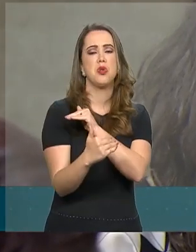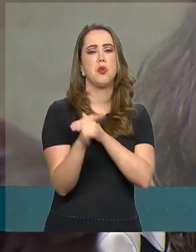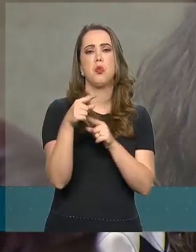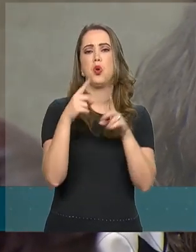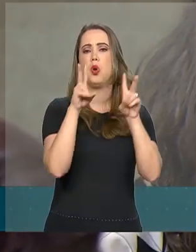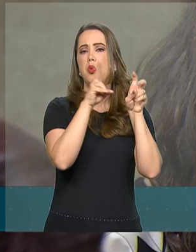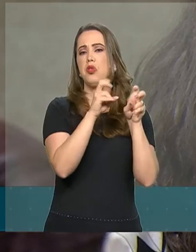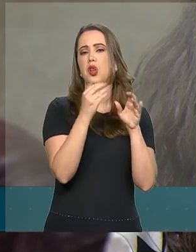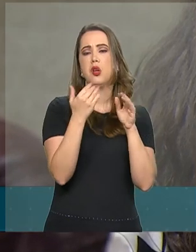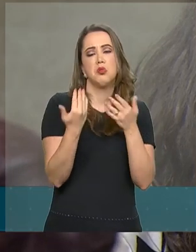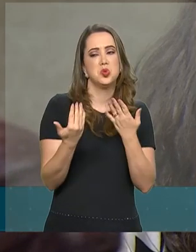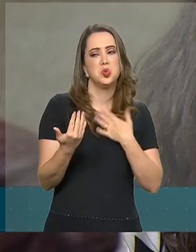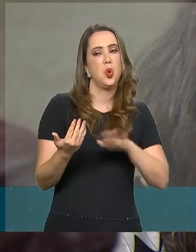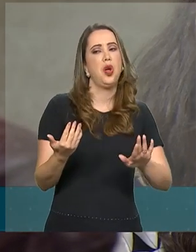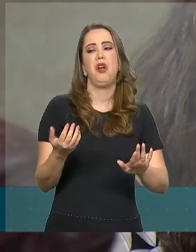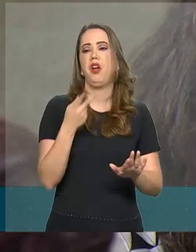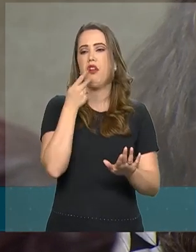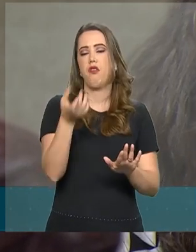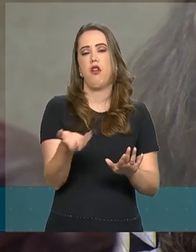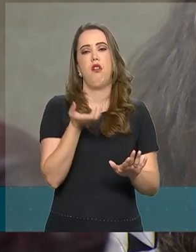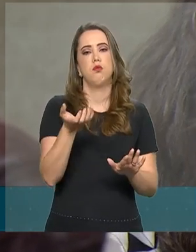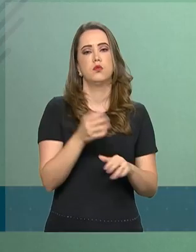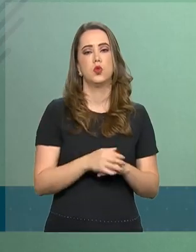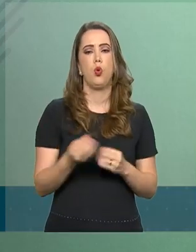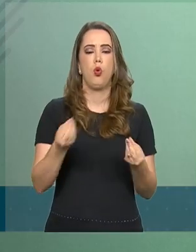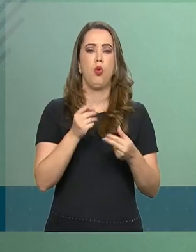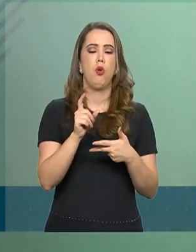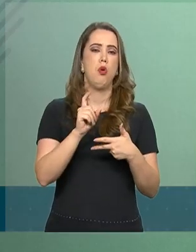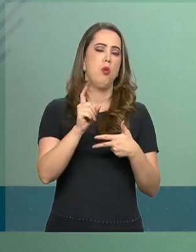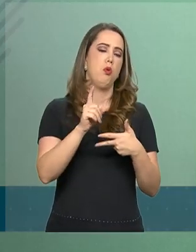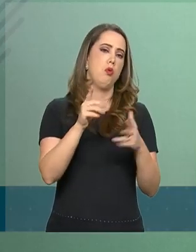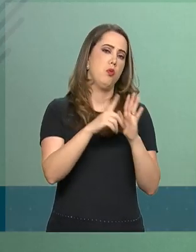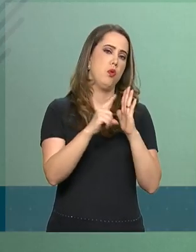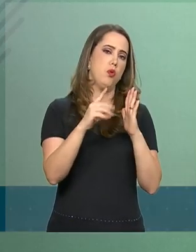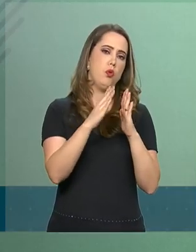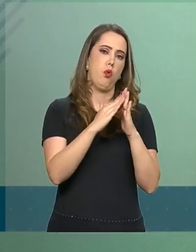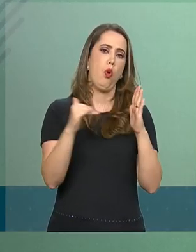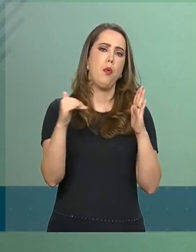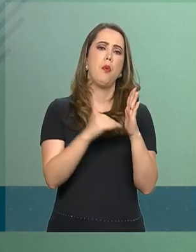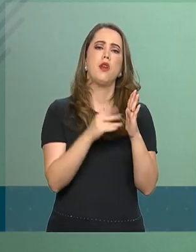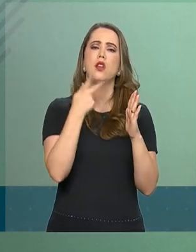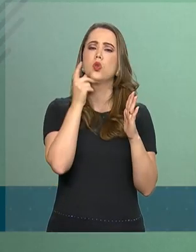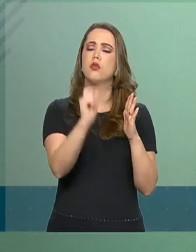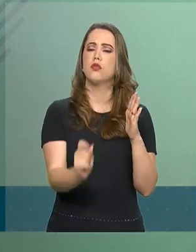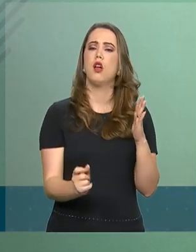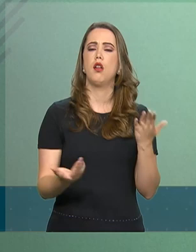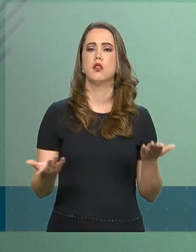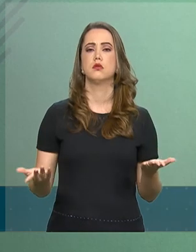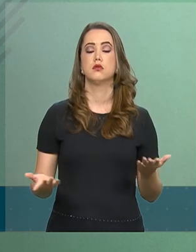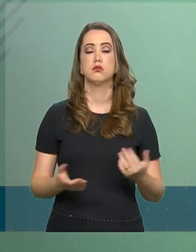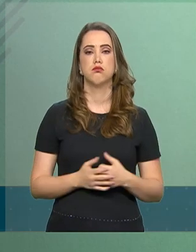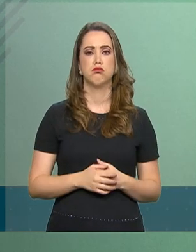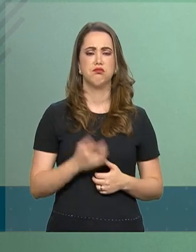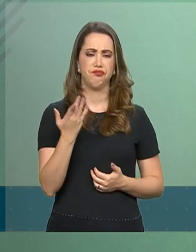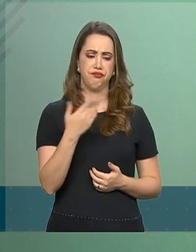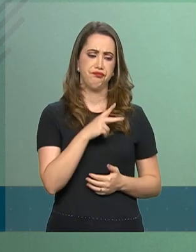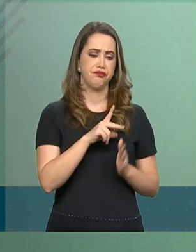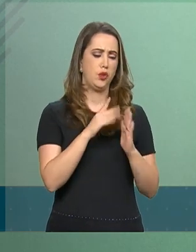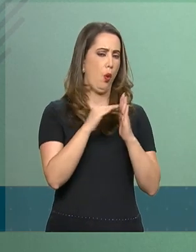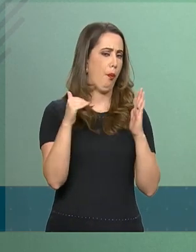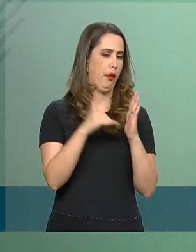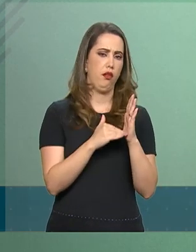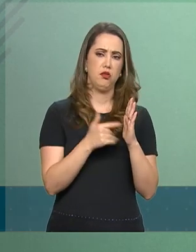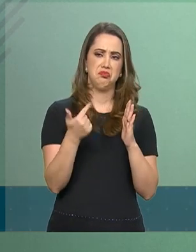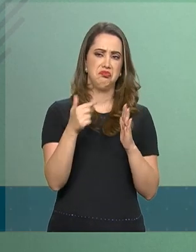aqui o planalto respondeu isso o planalto não vai responder este este questionamento que